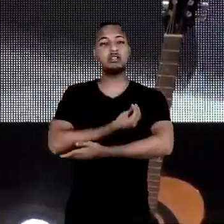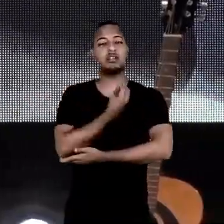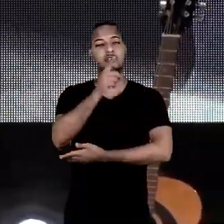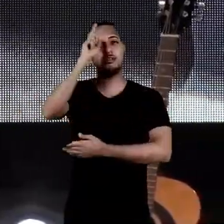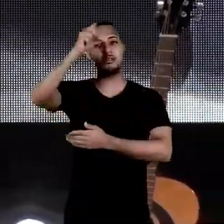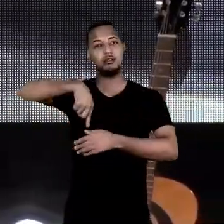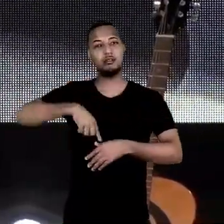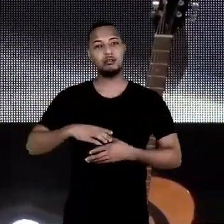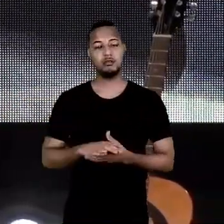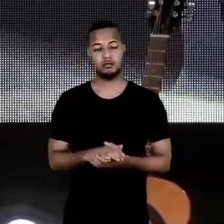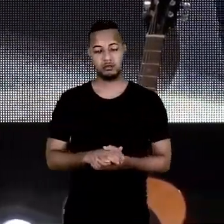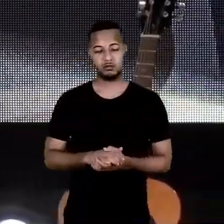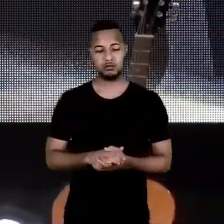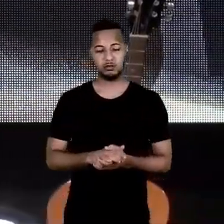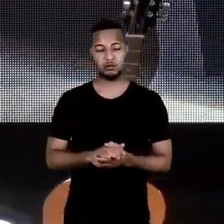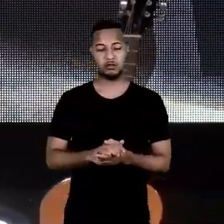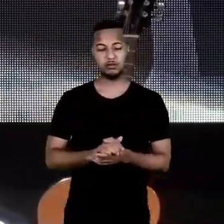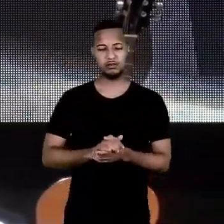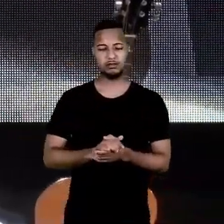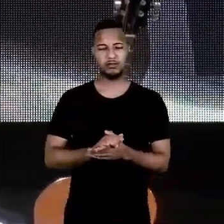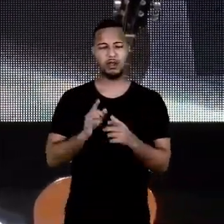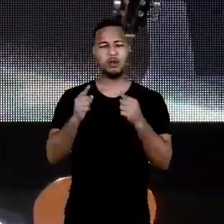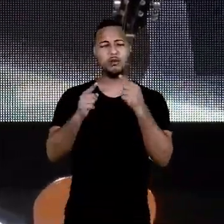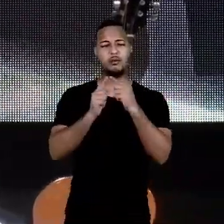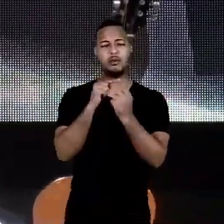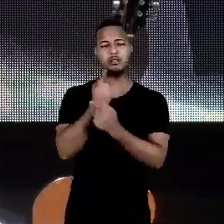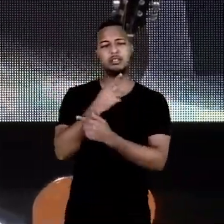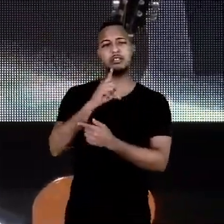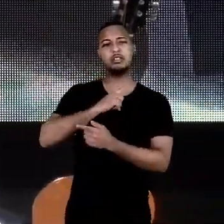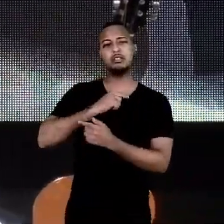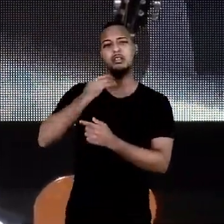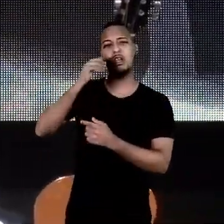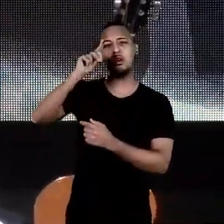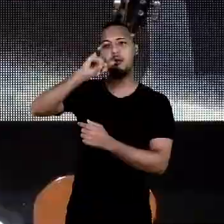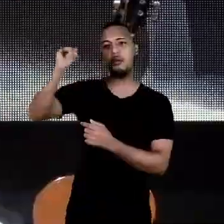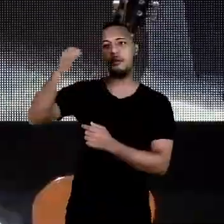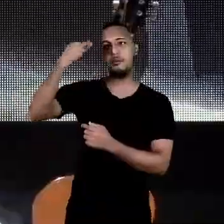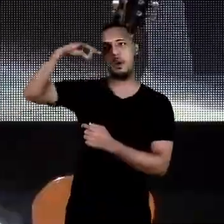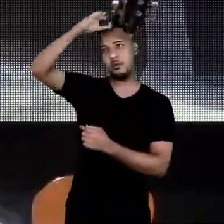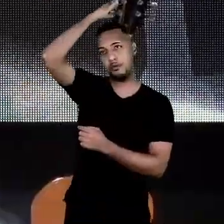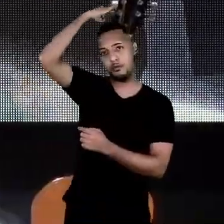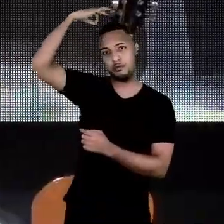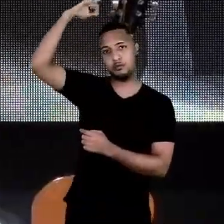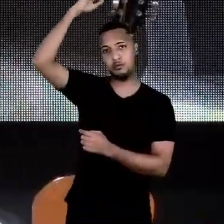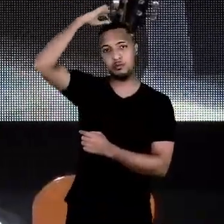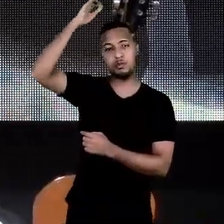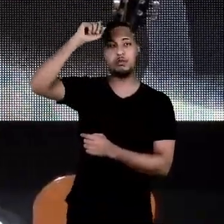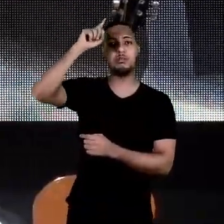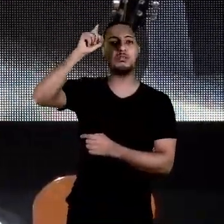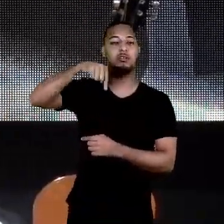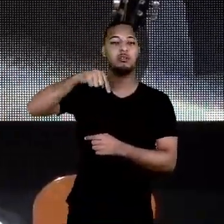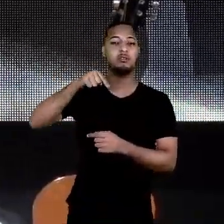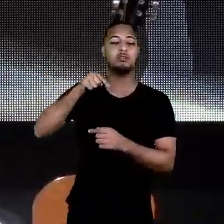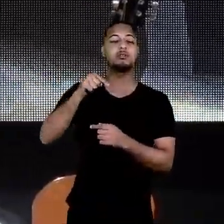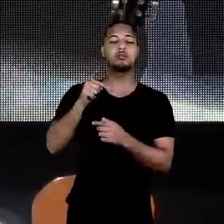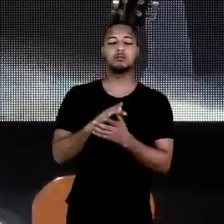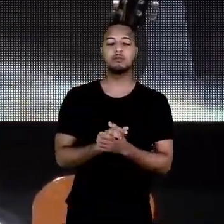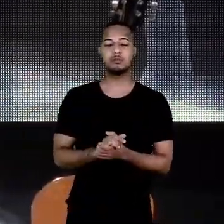Porque a gente tem um Pai Celestial. É quando Ele diz assim: agora